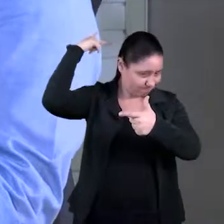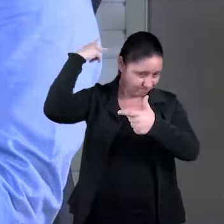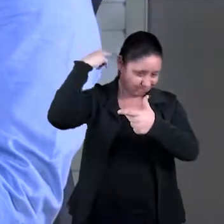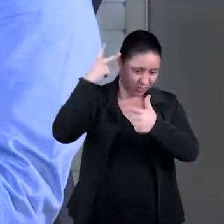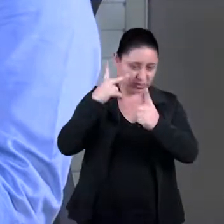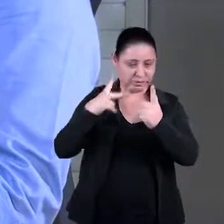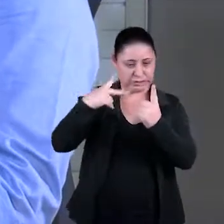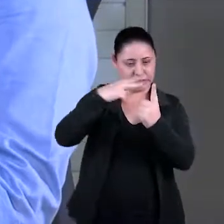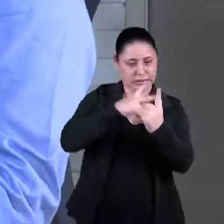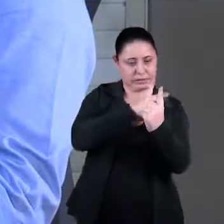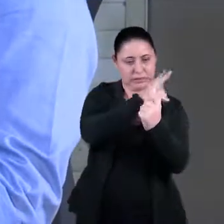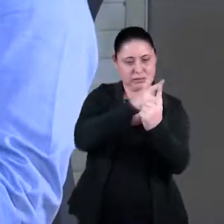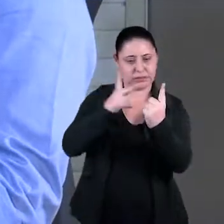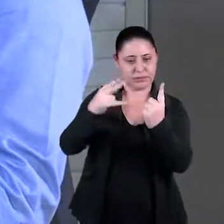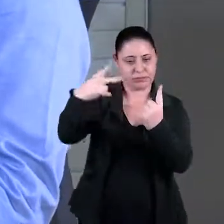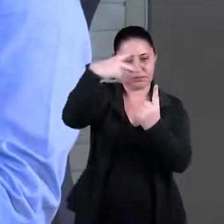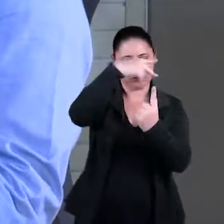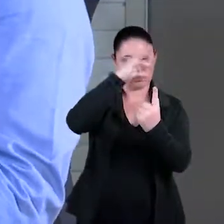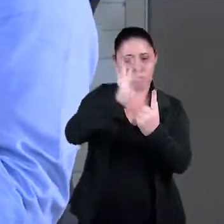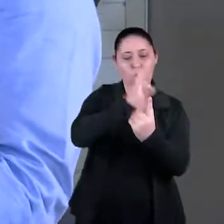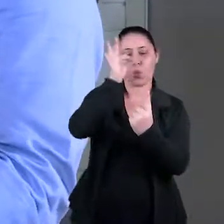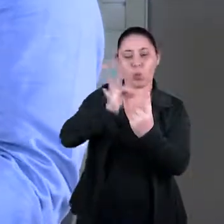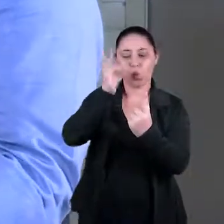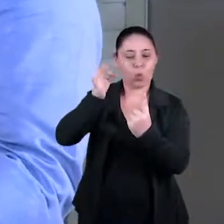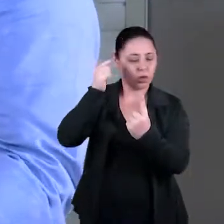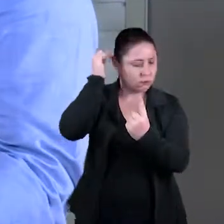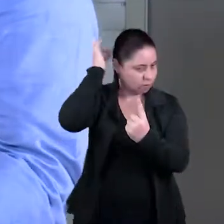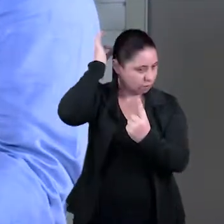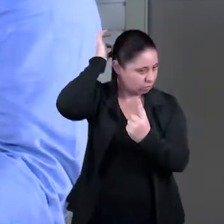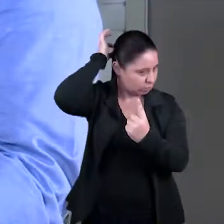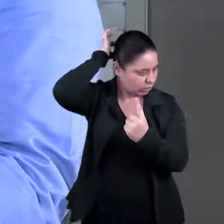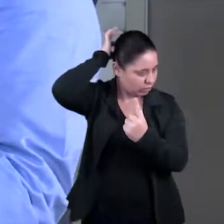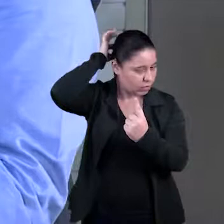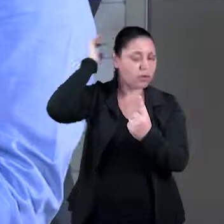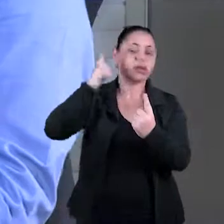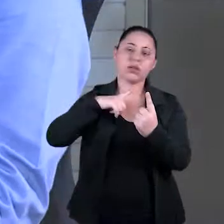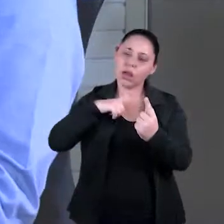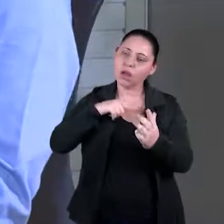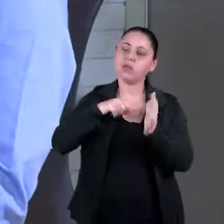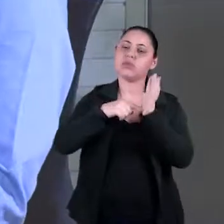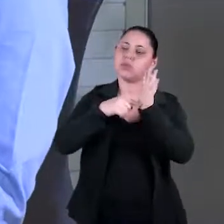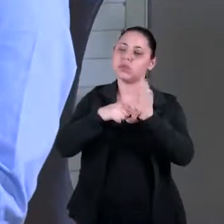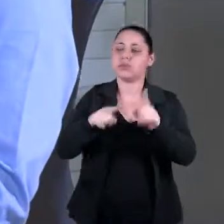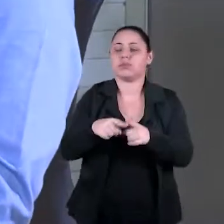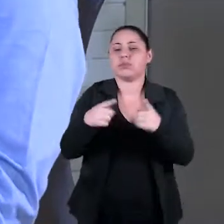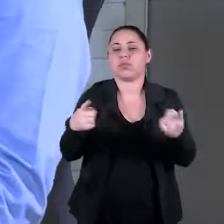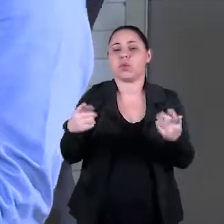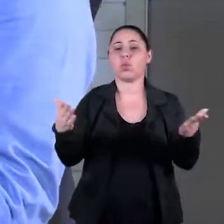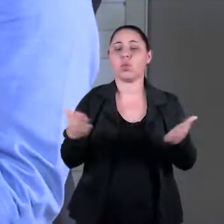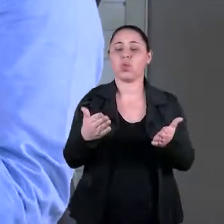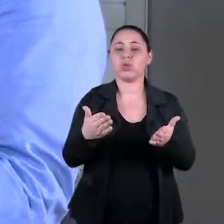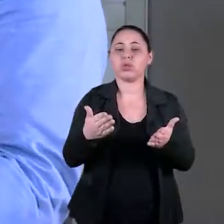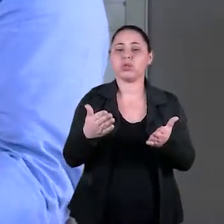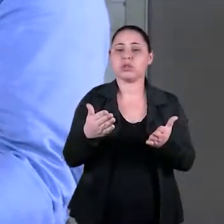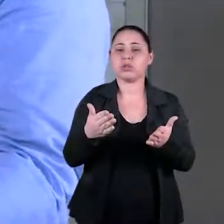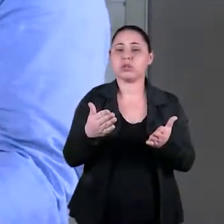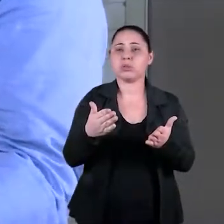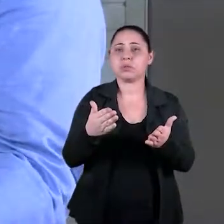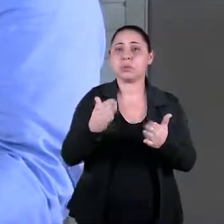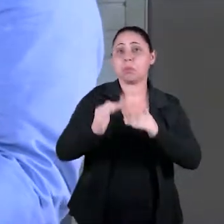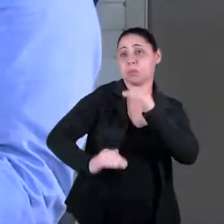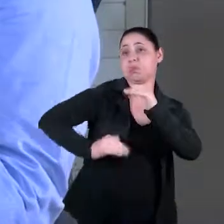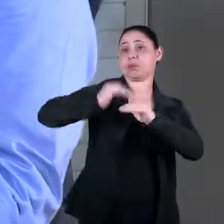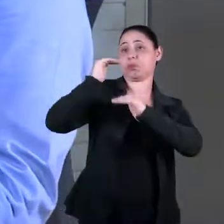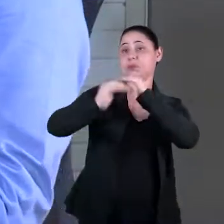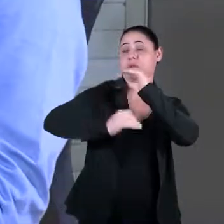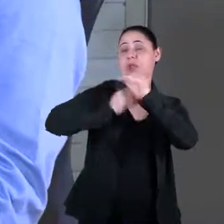cabeça, deixando uma cicatriz linear. É uma técnica que tem as suas indicações, só que hoje o transplante capilar ele deu uma